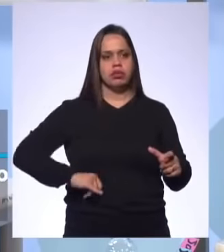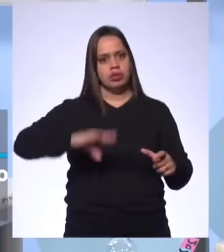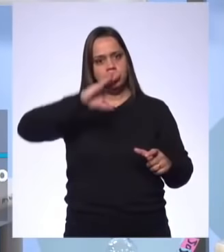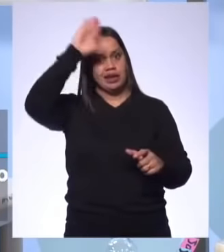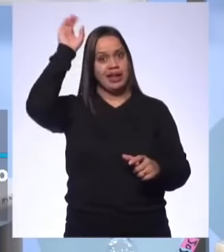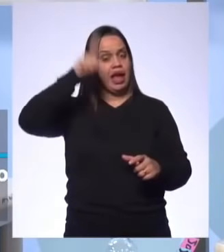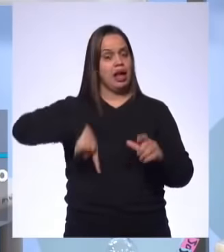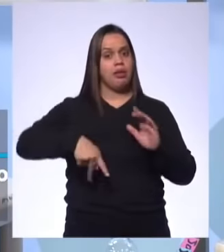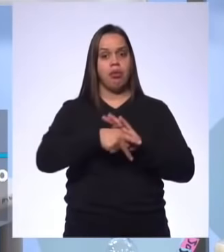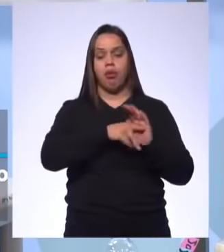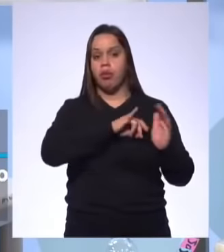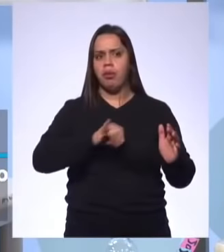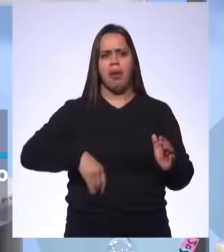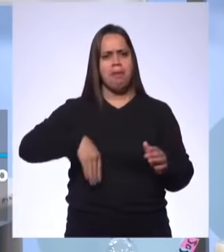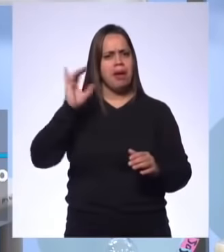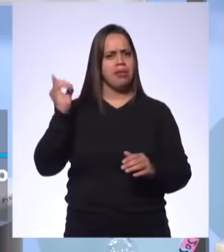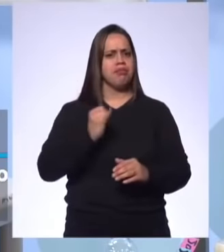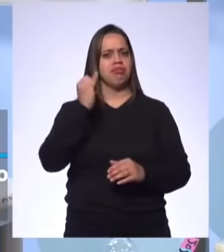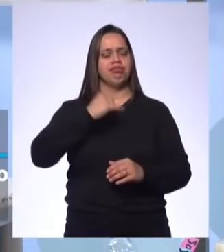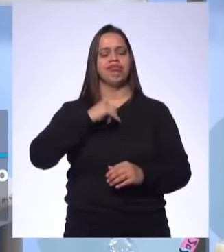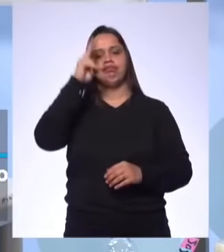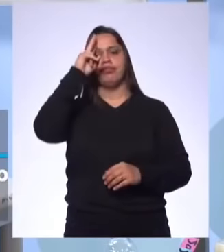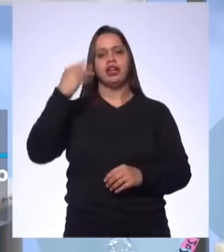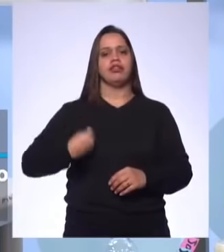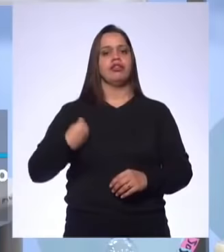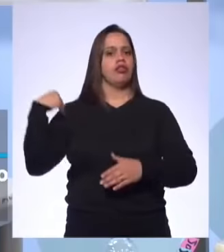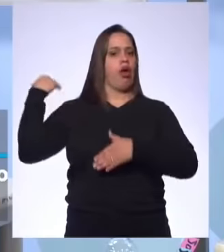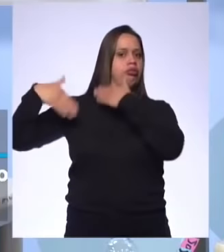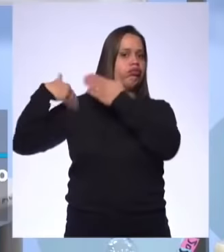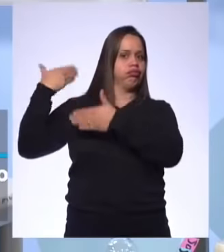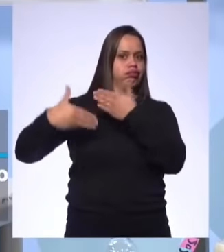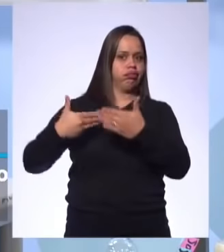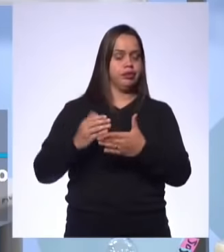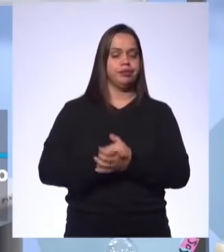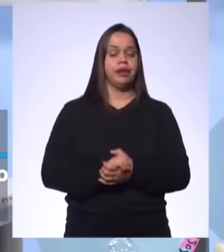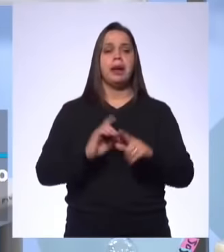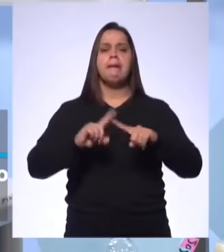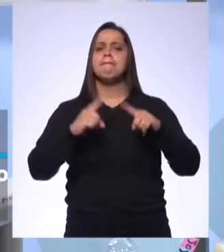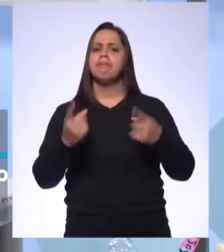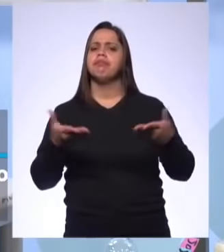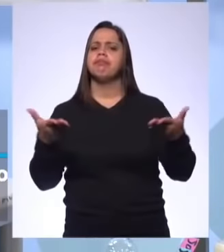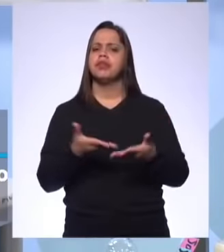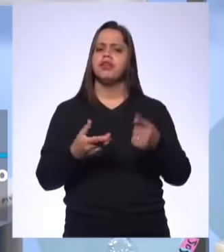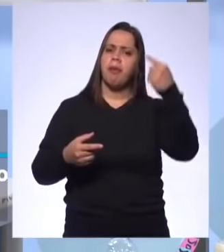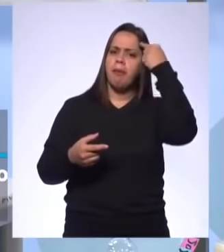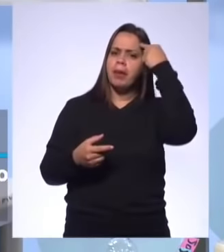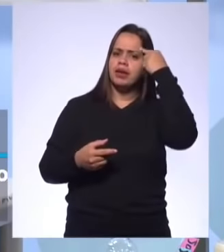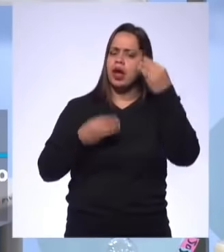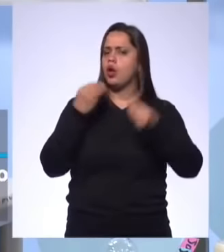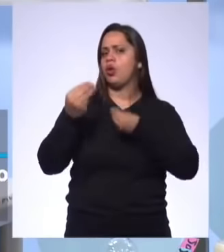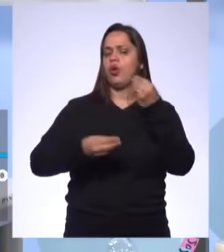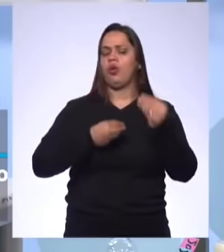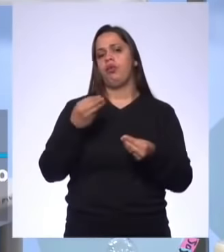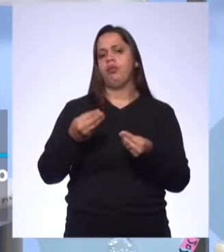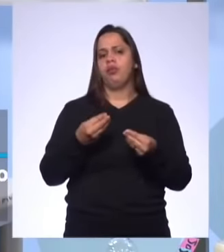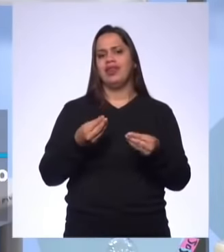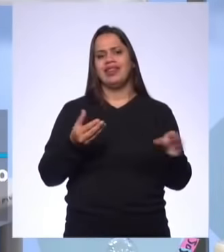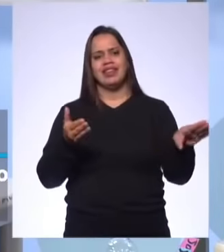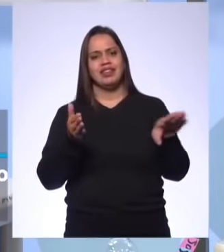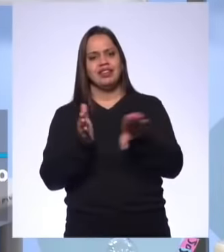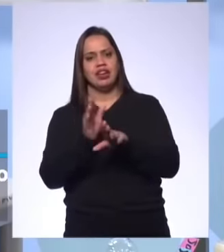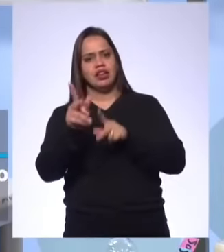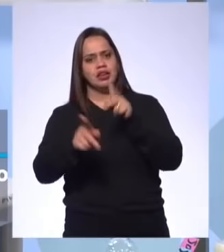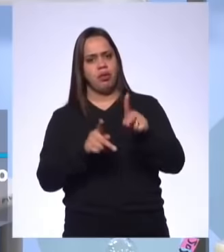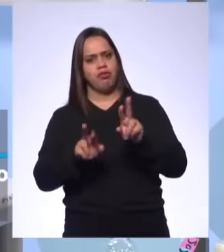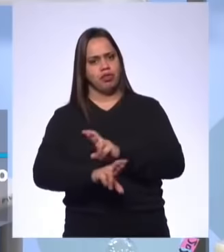da humanidade. Mas vamos pensar hoje como que a chegada desses povos tão